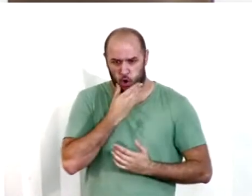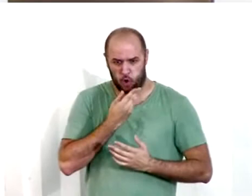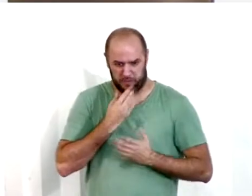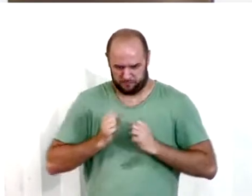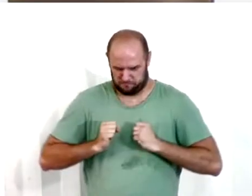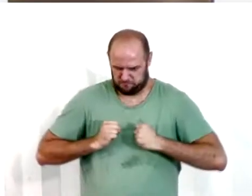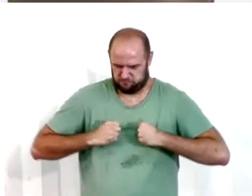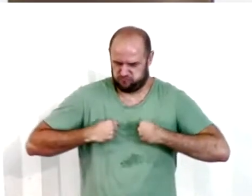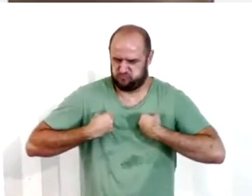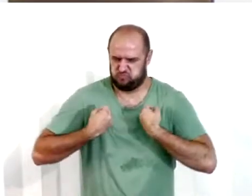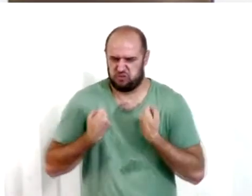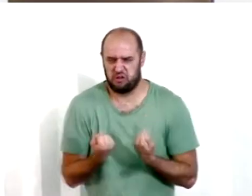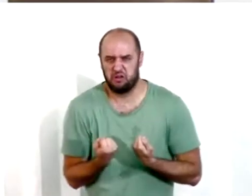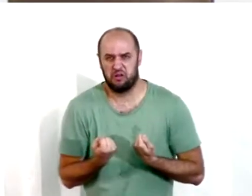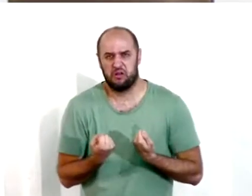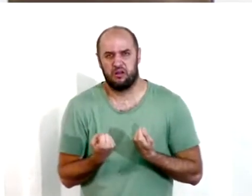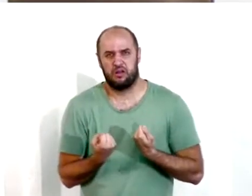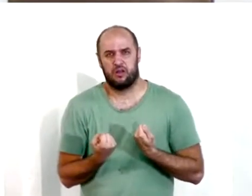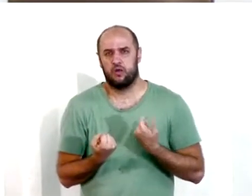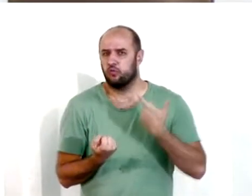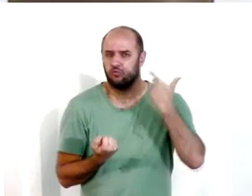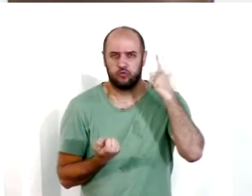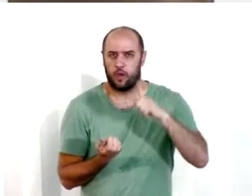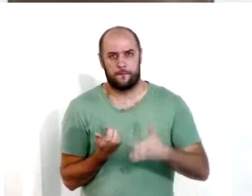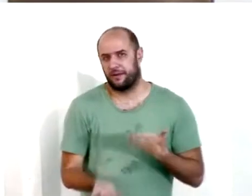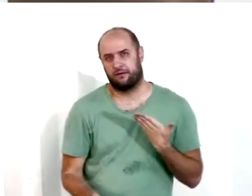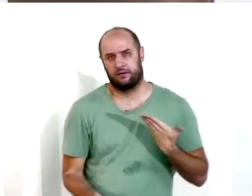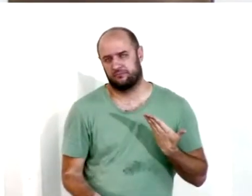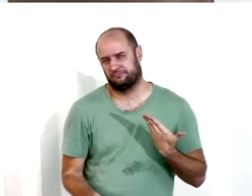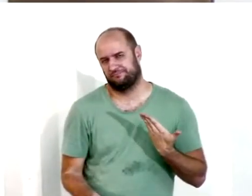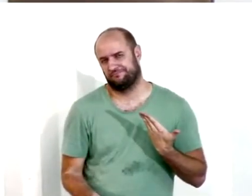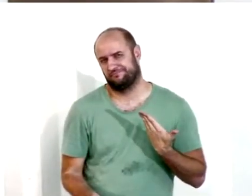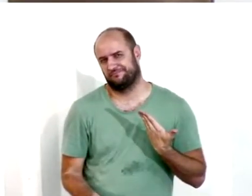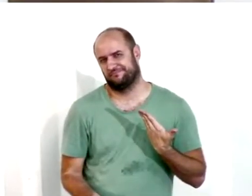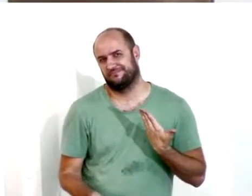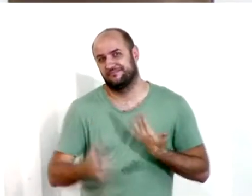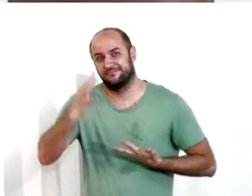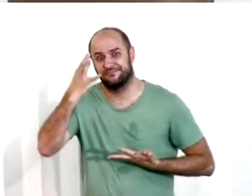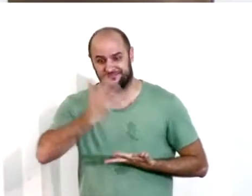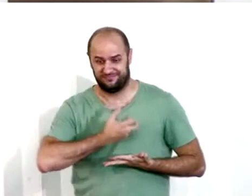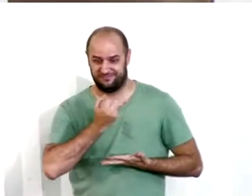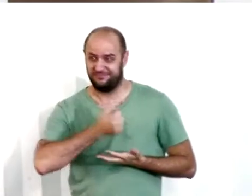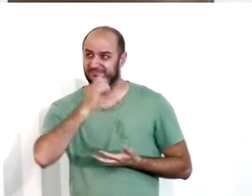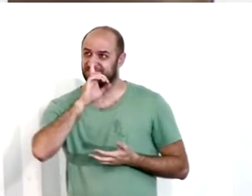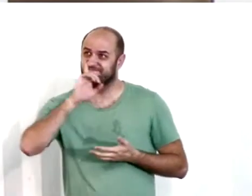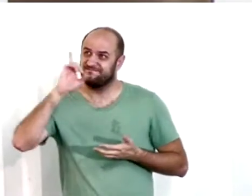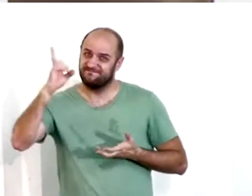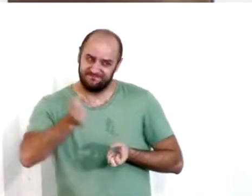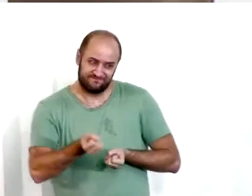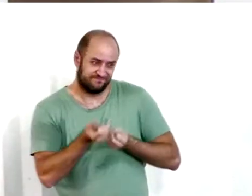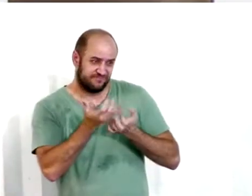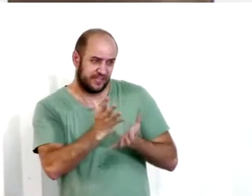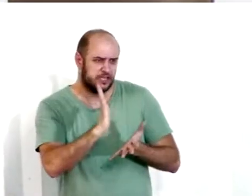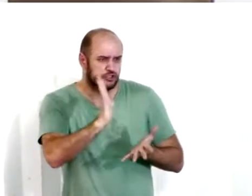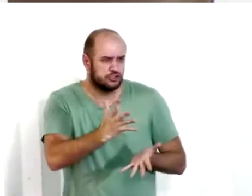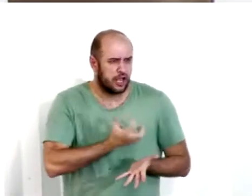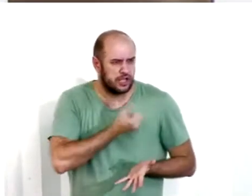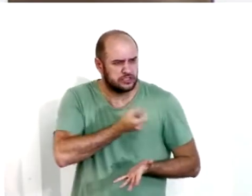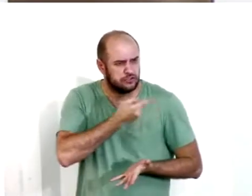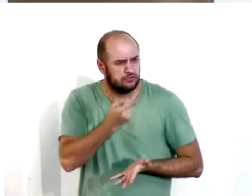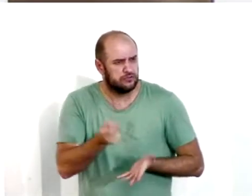homem perder a salvação. Se é salvo e possuidor das bênçãos da